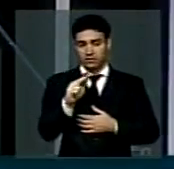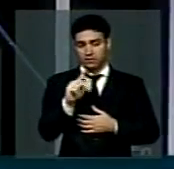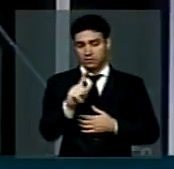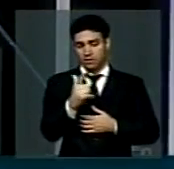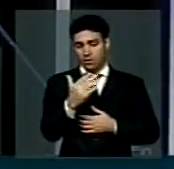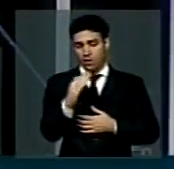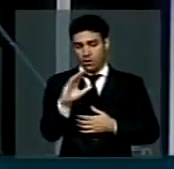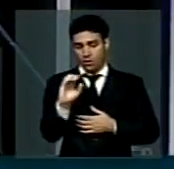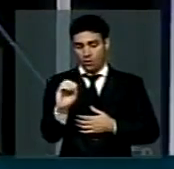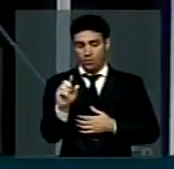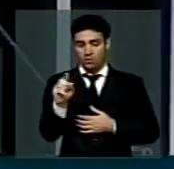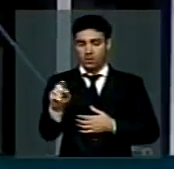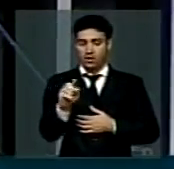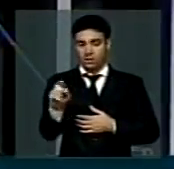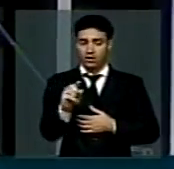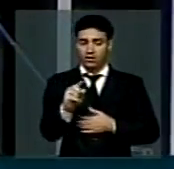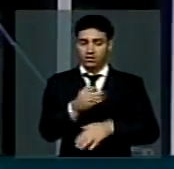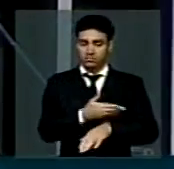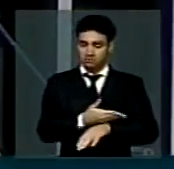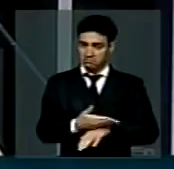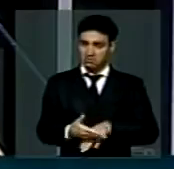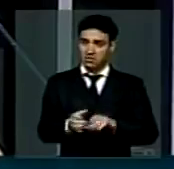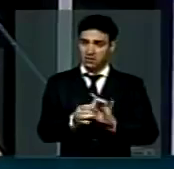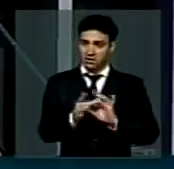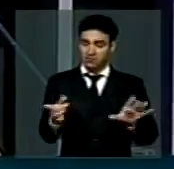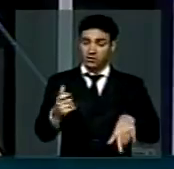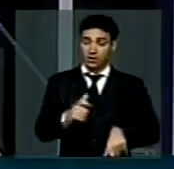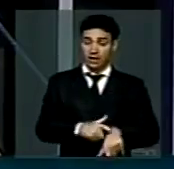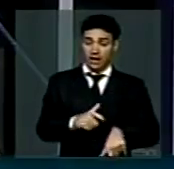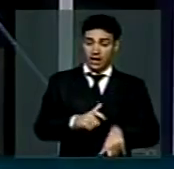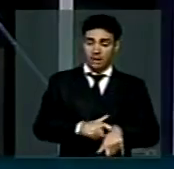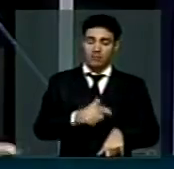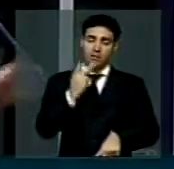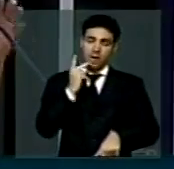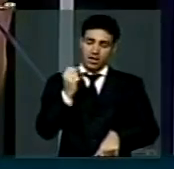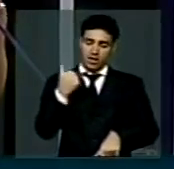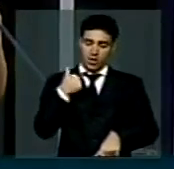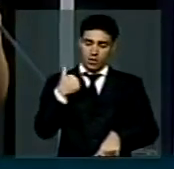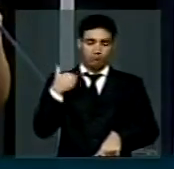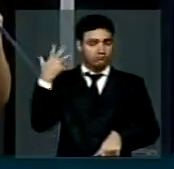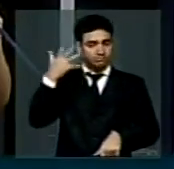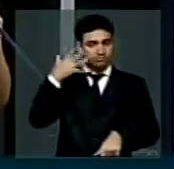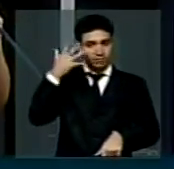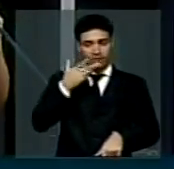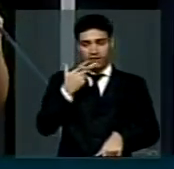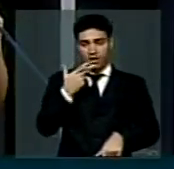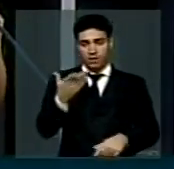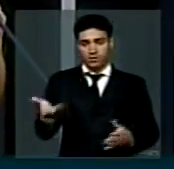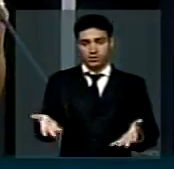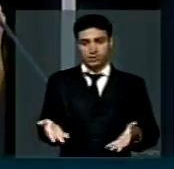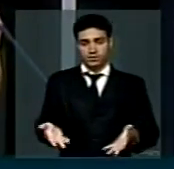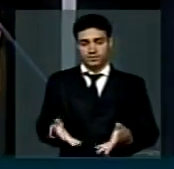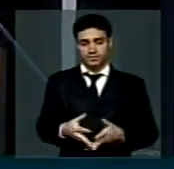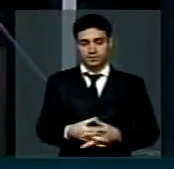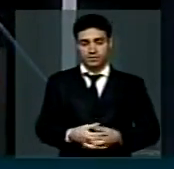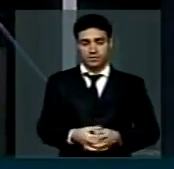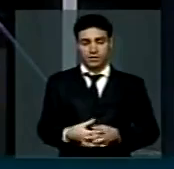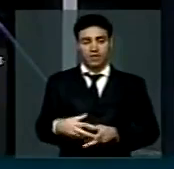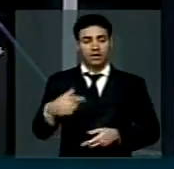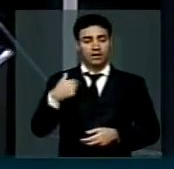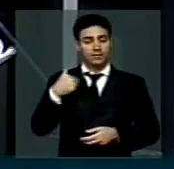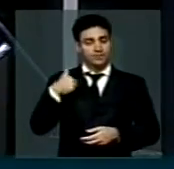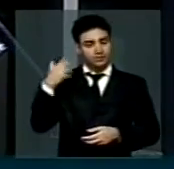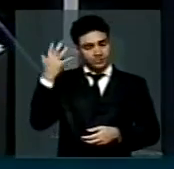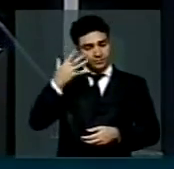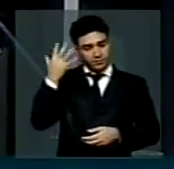gentileza de ter cedido o tempo para que eu pudesse me pronunciar no dia de hoje. Minha fala